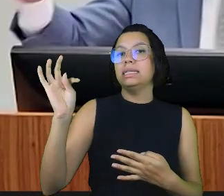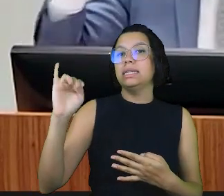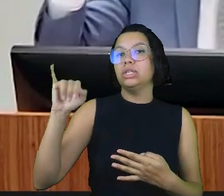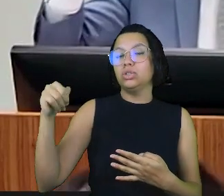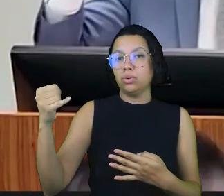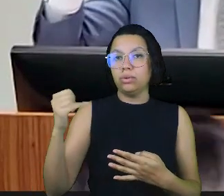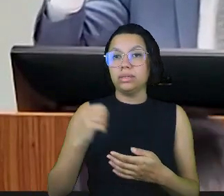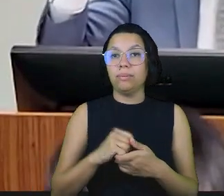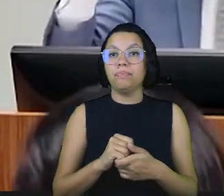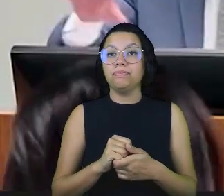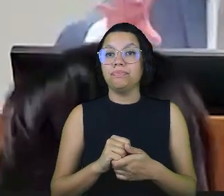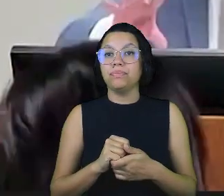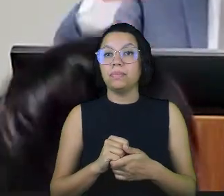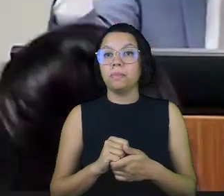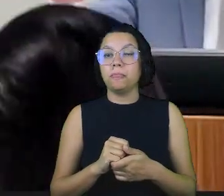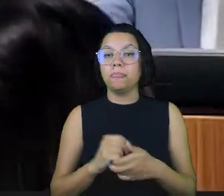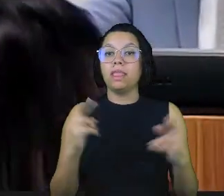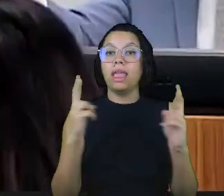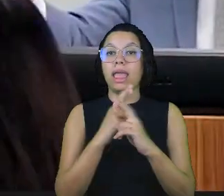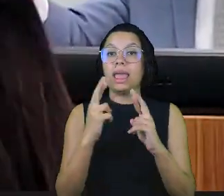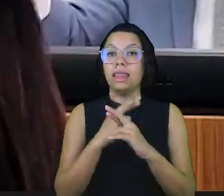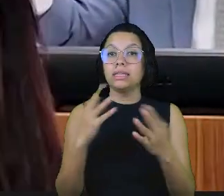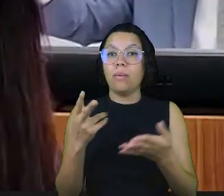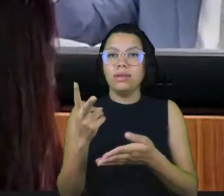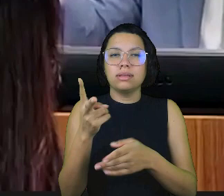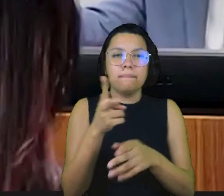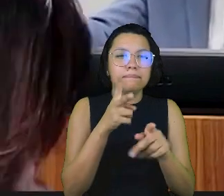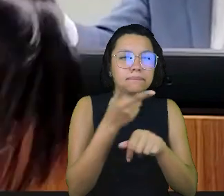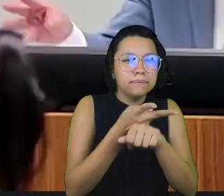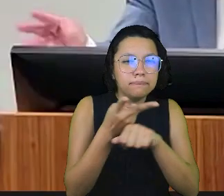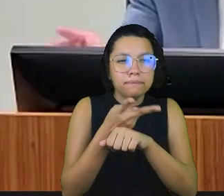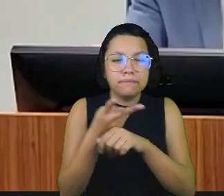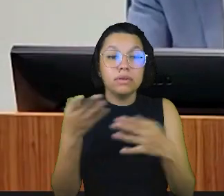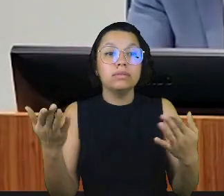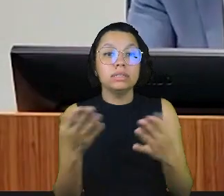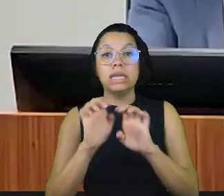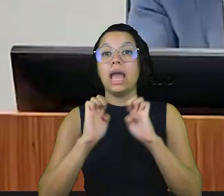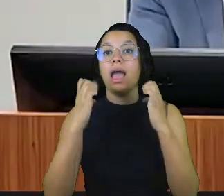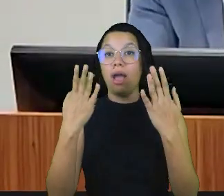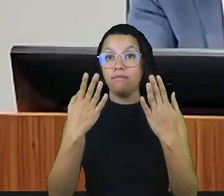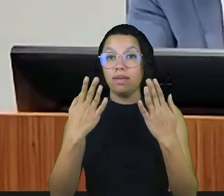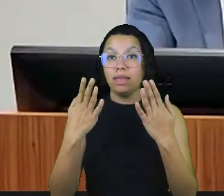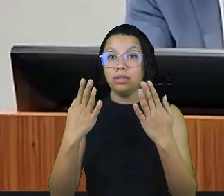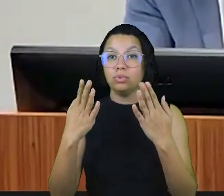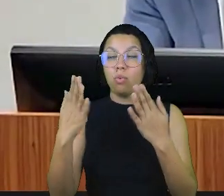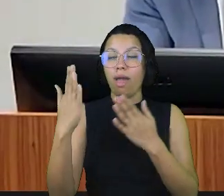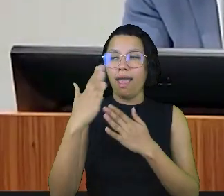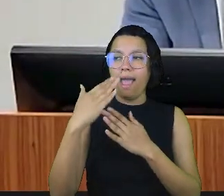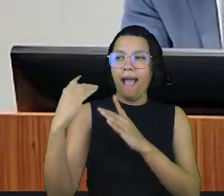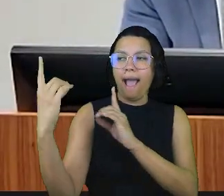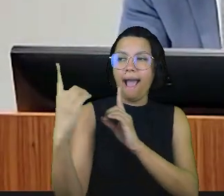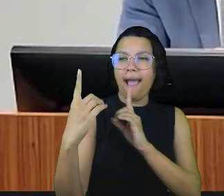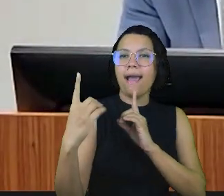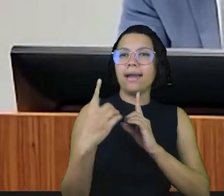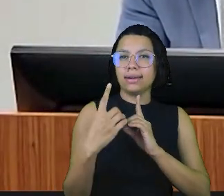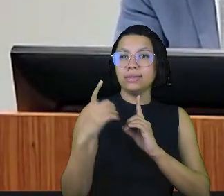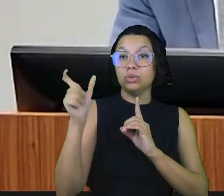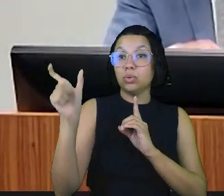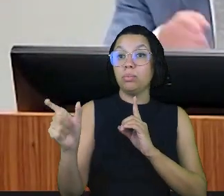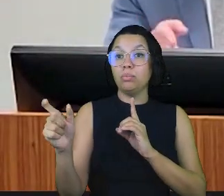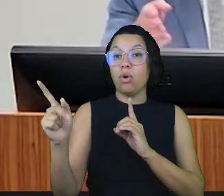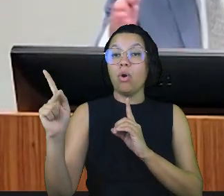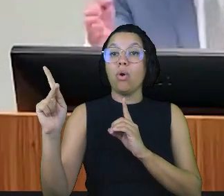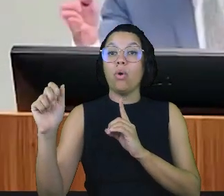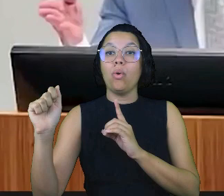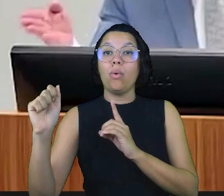STJ, em função da apuração desse evento, é atraído para o polo passivo um sujeito